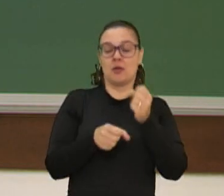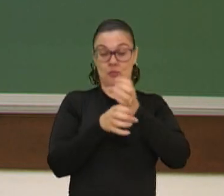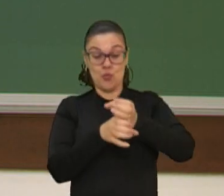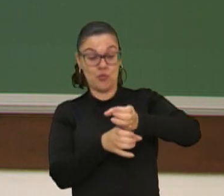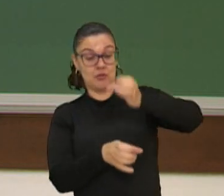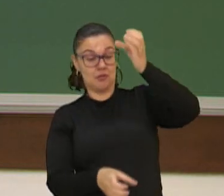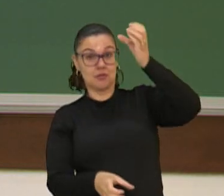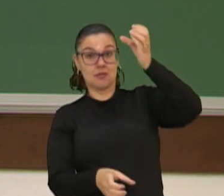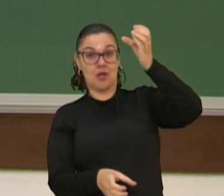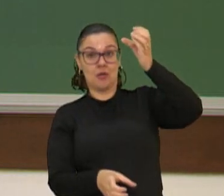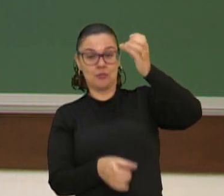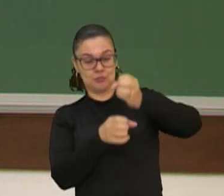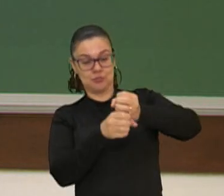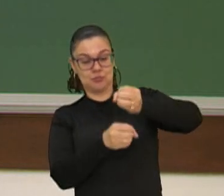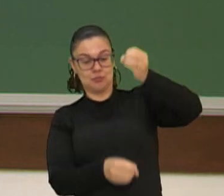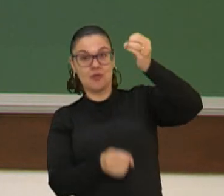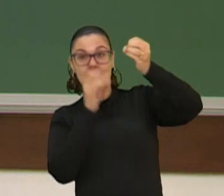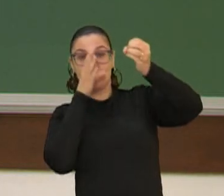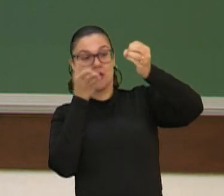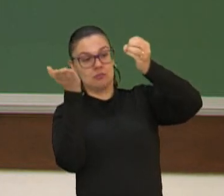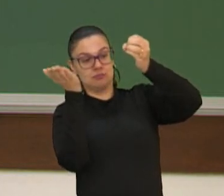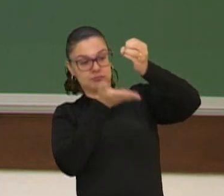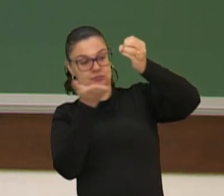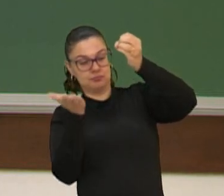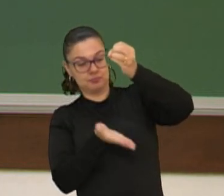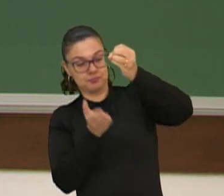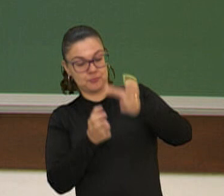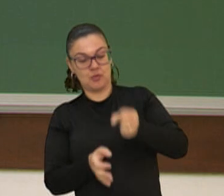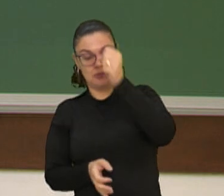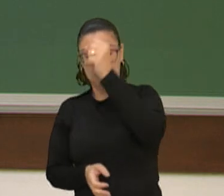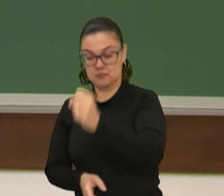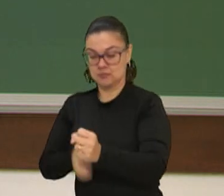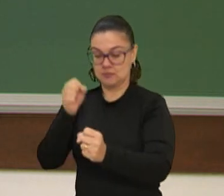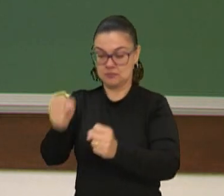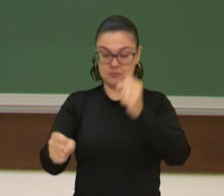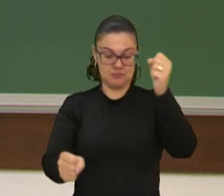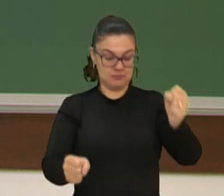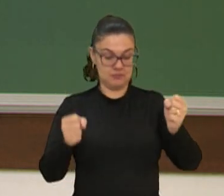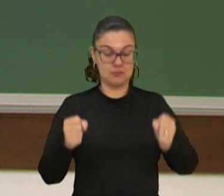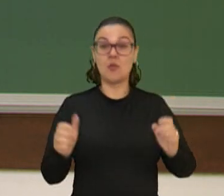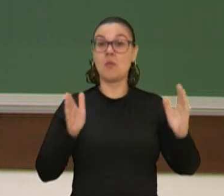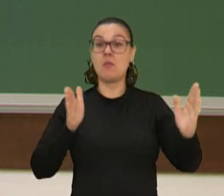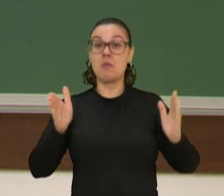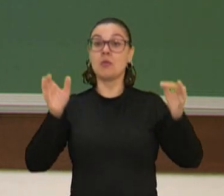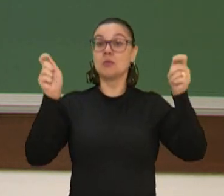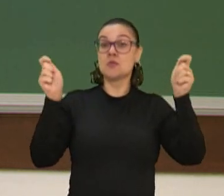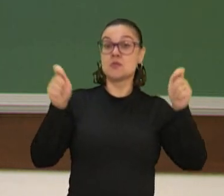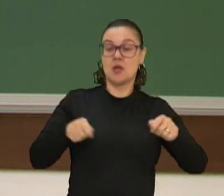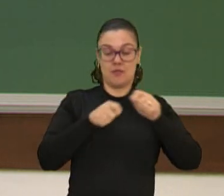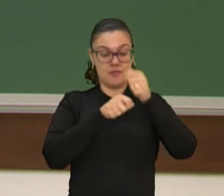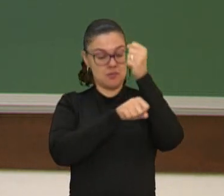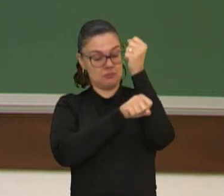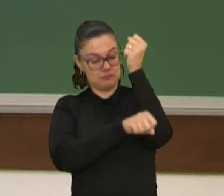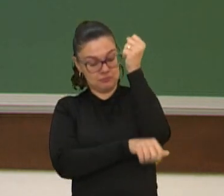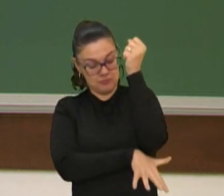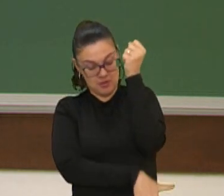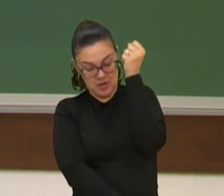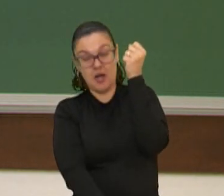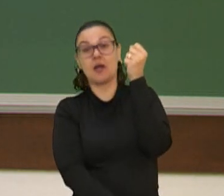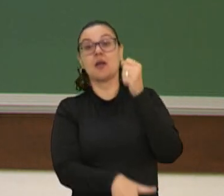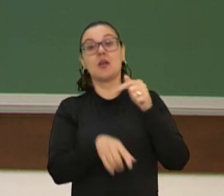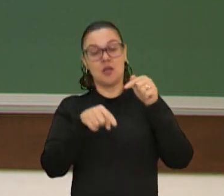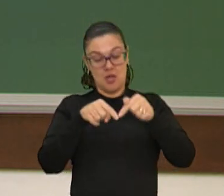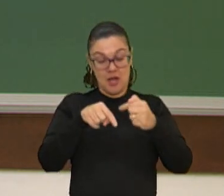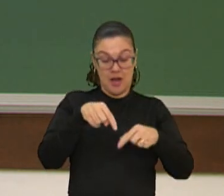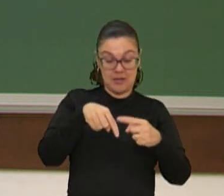talo da mandioca, o caule, corta os pedaços e enterra na época correta. E ele vai produzir raiz, por quê? Porque um lado dele